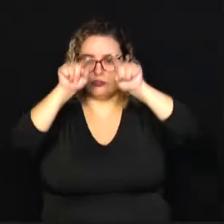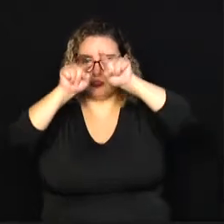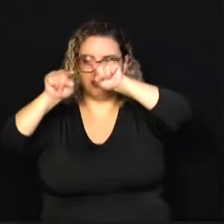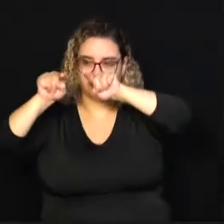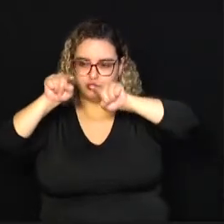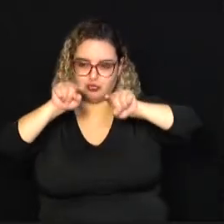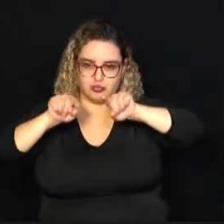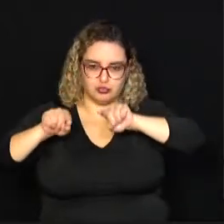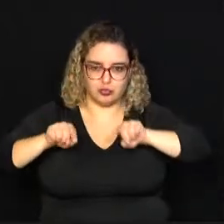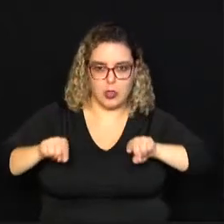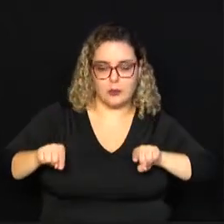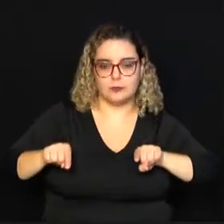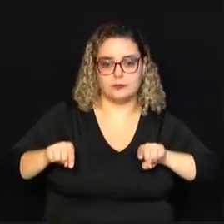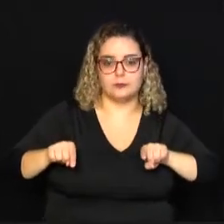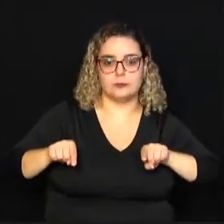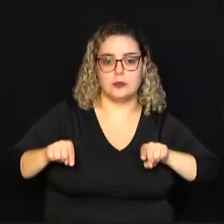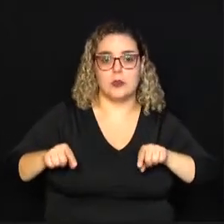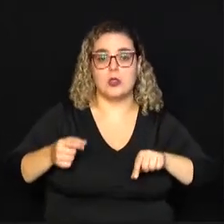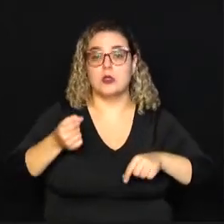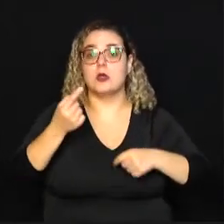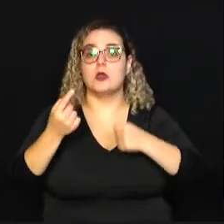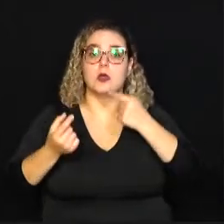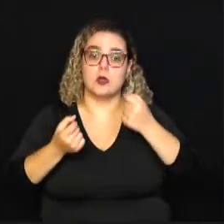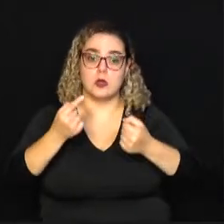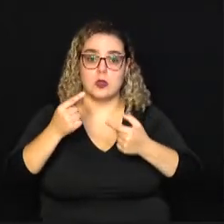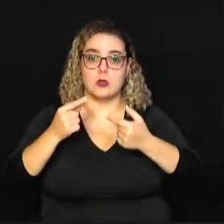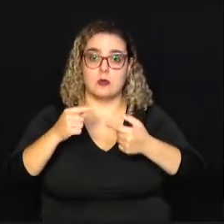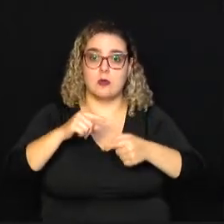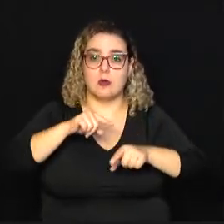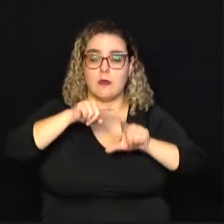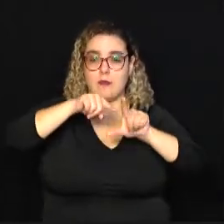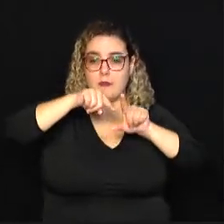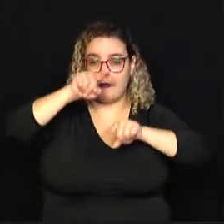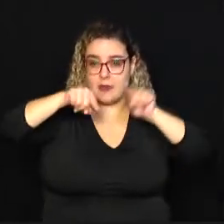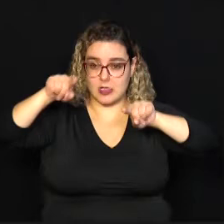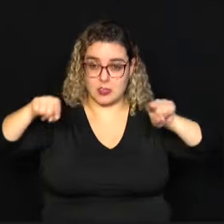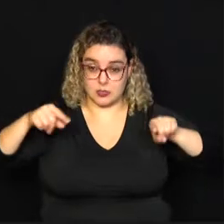tem, né, aquele tanto de árvore, e só algumas delas são variantes de preocupação,